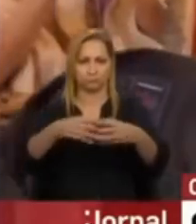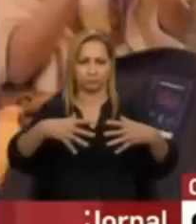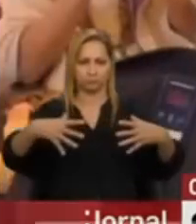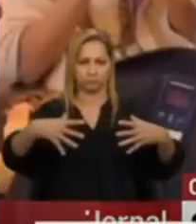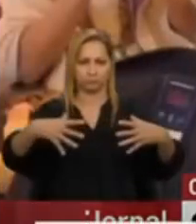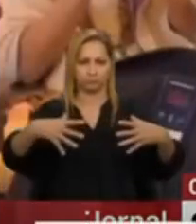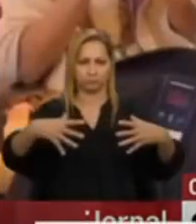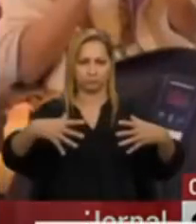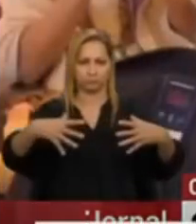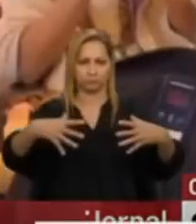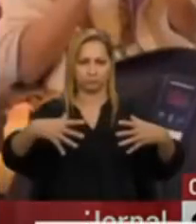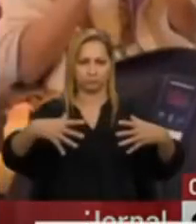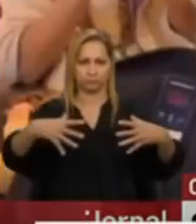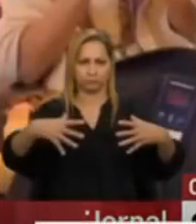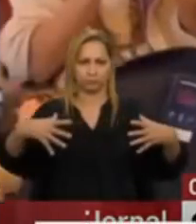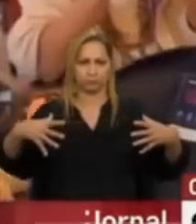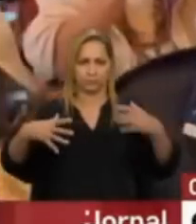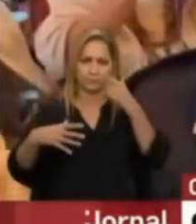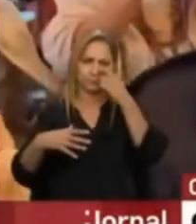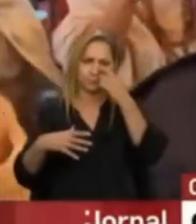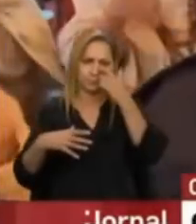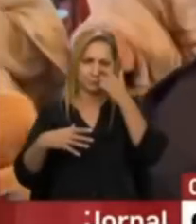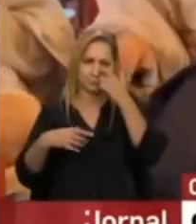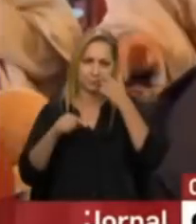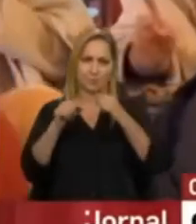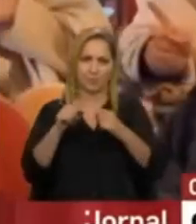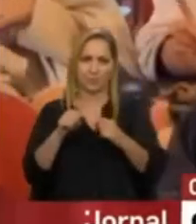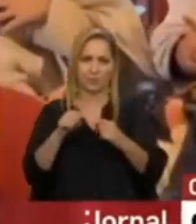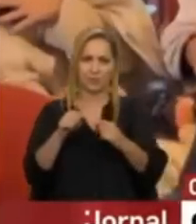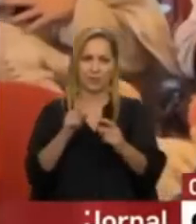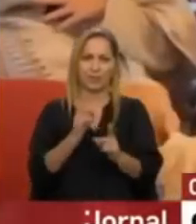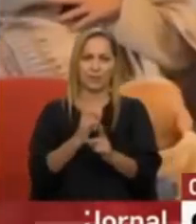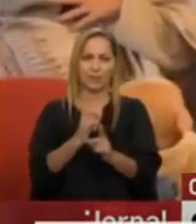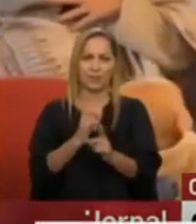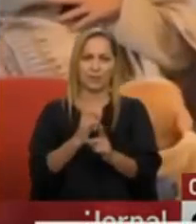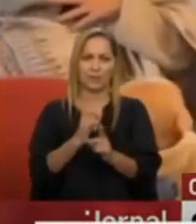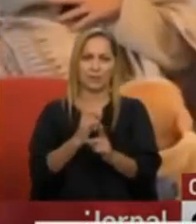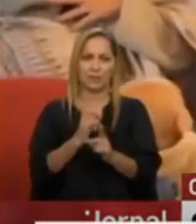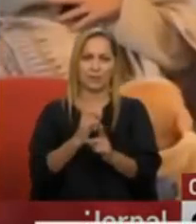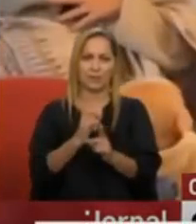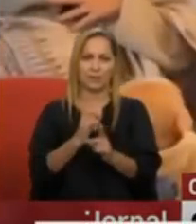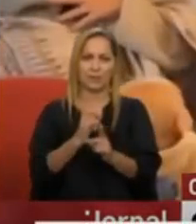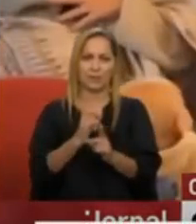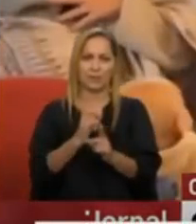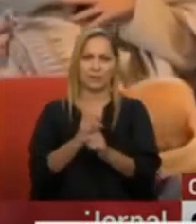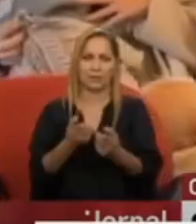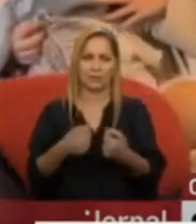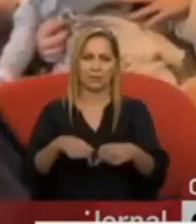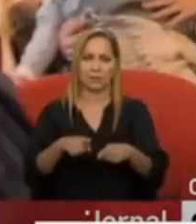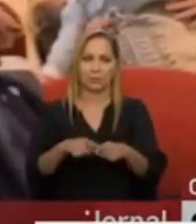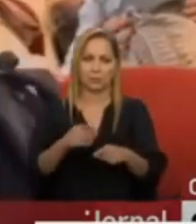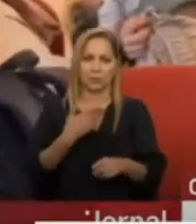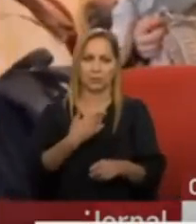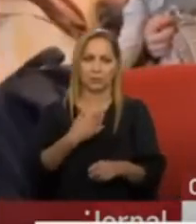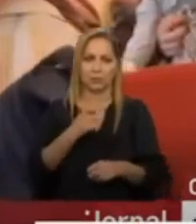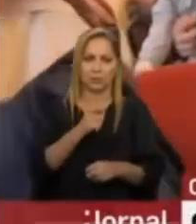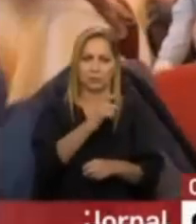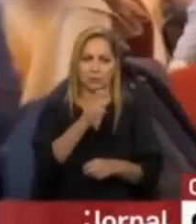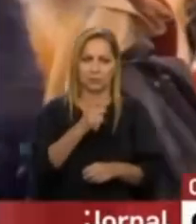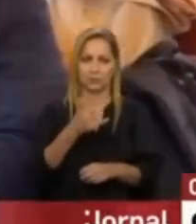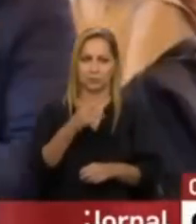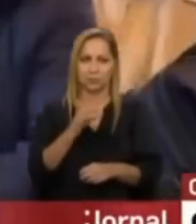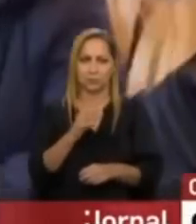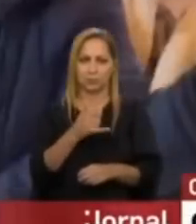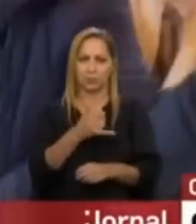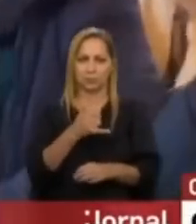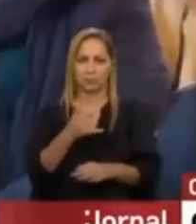pessoas. Na Que é isto, pá? Que a sessão camarária de dezembro de 2022, é isto? A cara do homem, isto? Que é isto? o